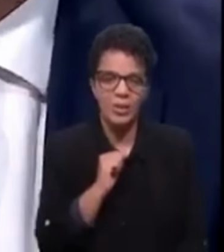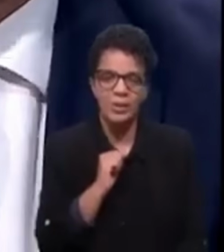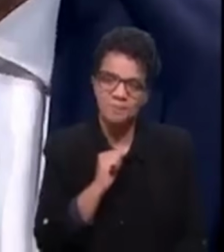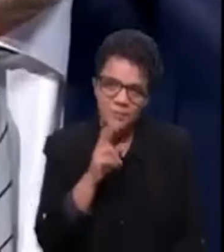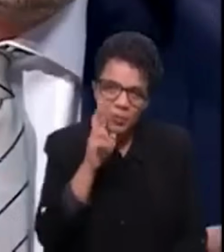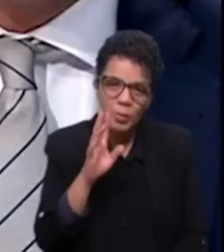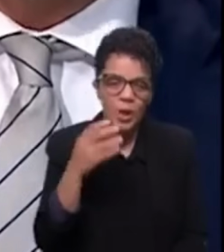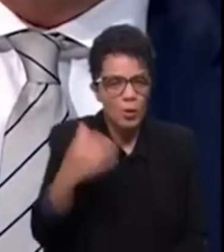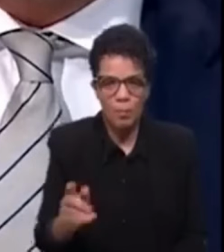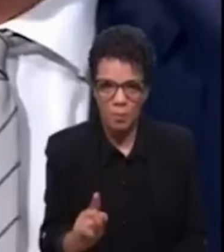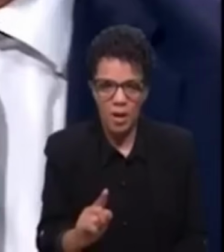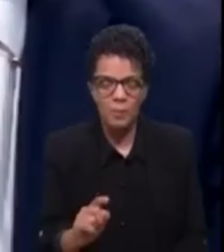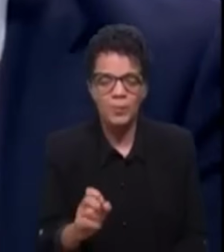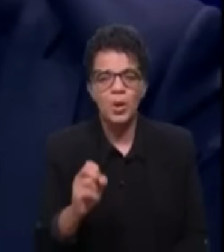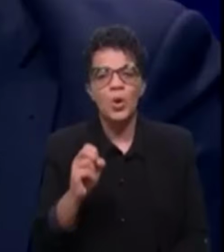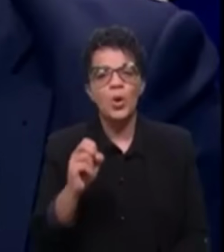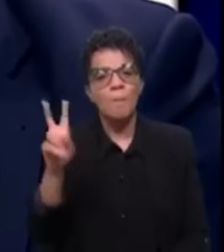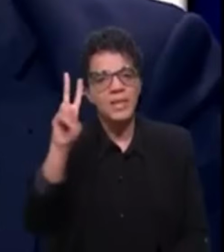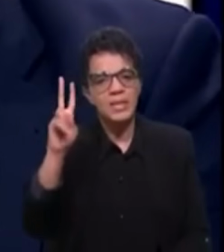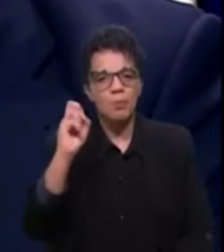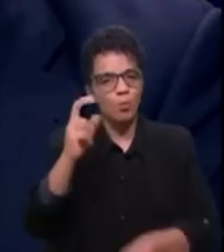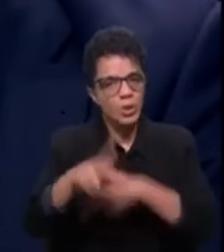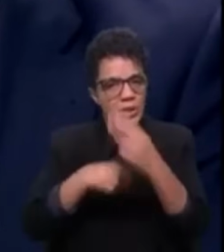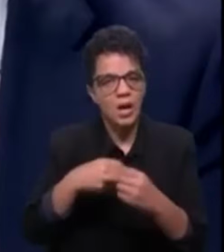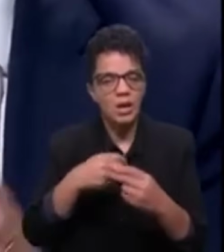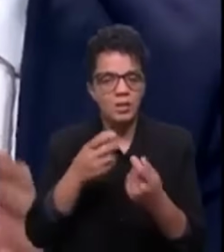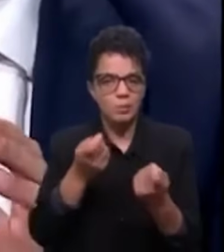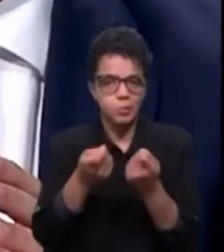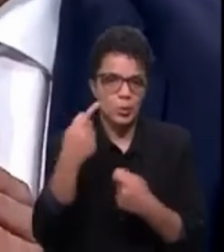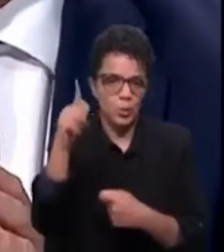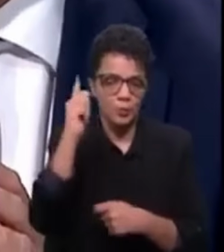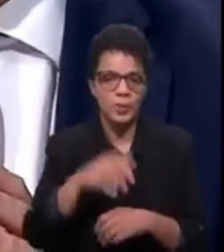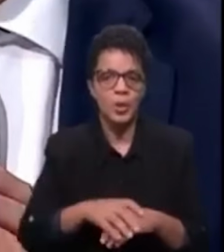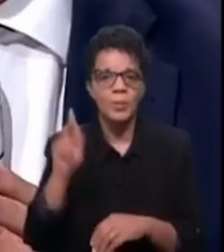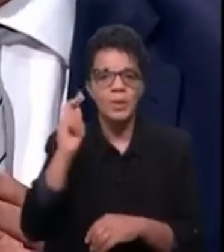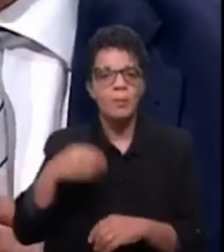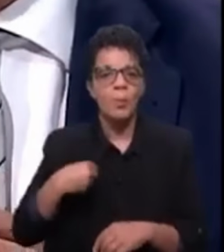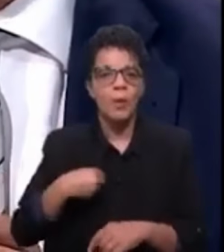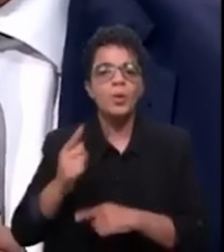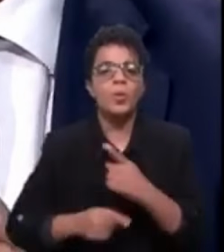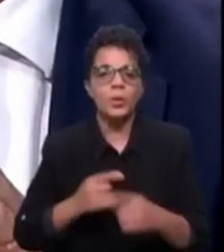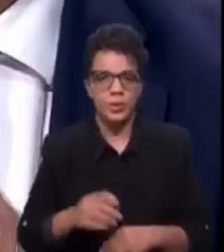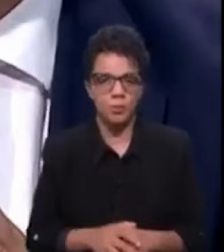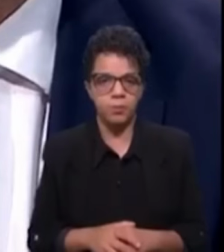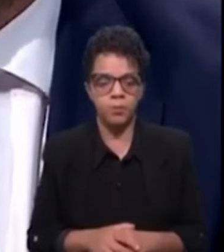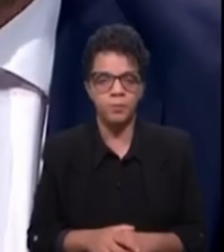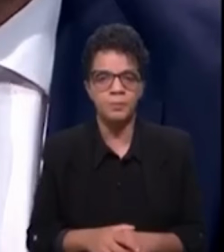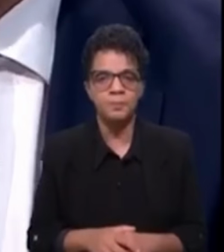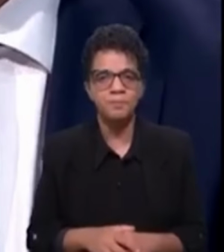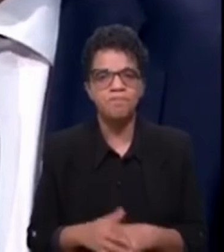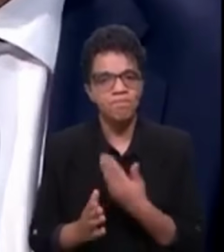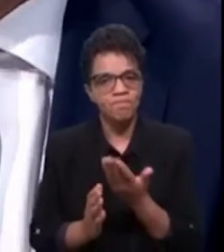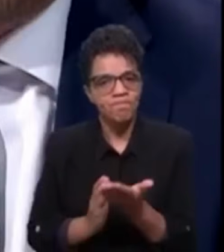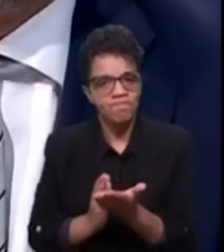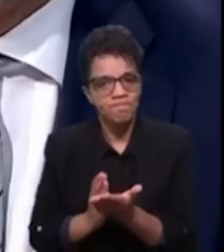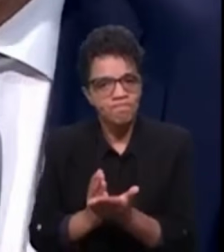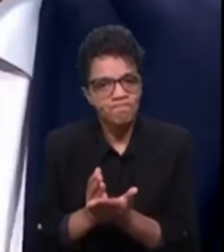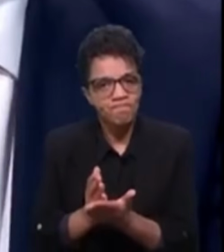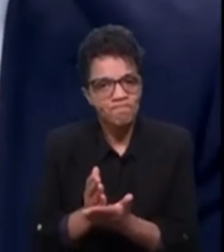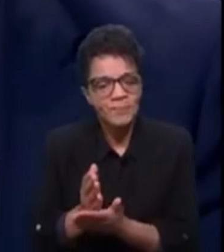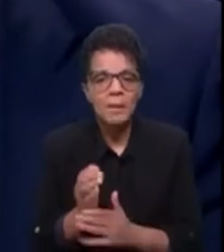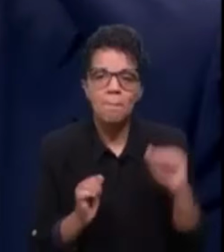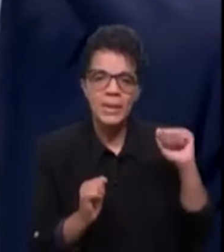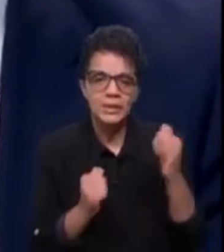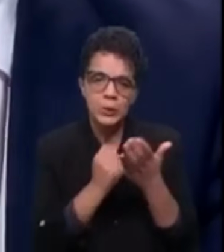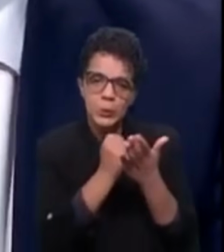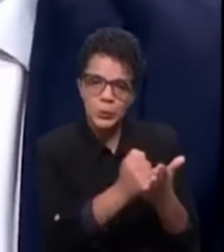não quer vencer nem modernizar nem tá preocupado com a responsabilidade o PSD tá preocupado com uma coisa em continuar a dar lugar ao partido